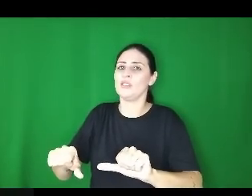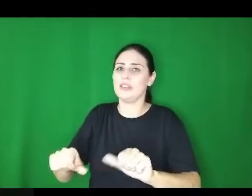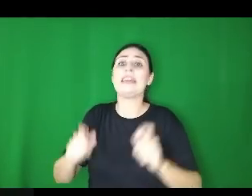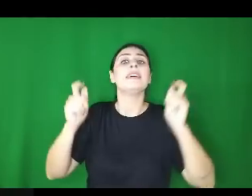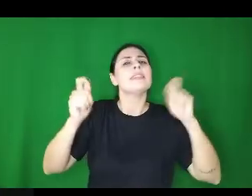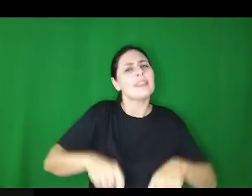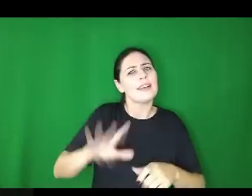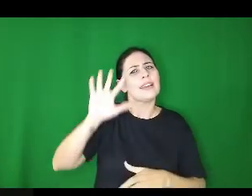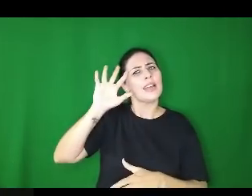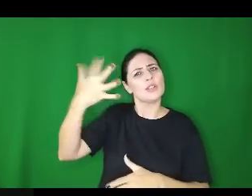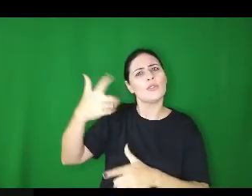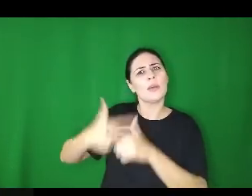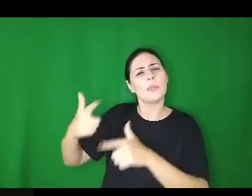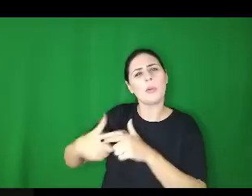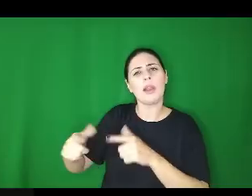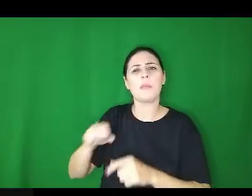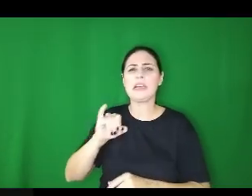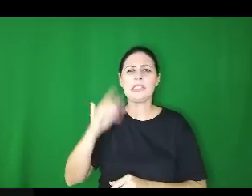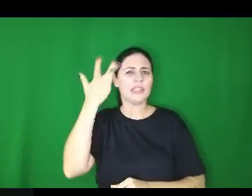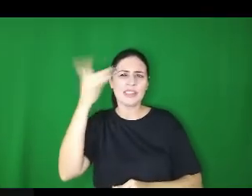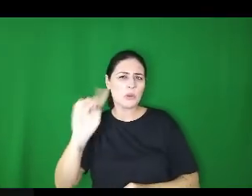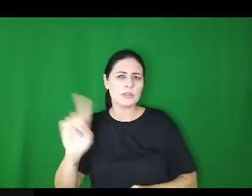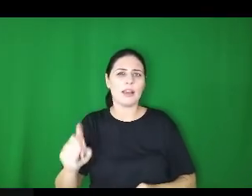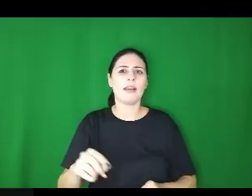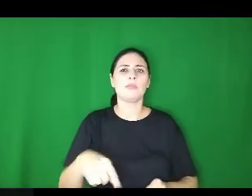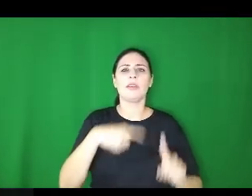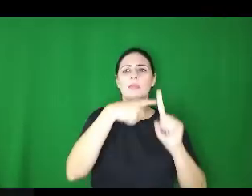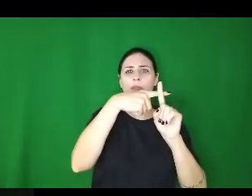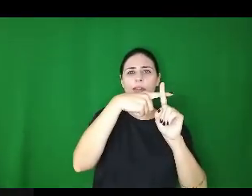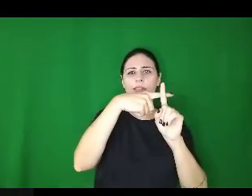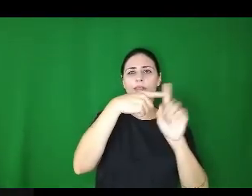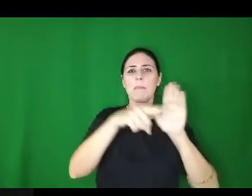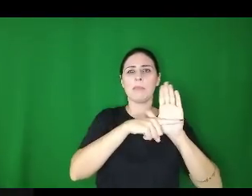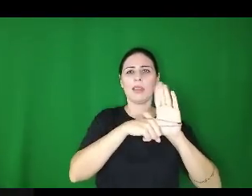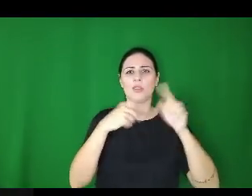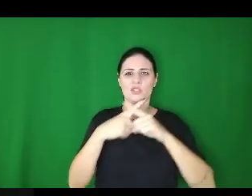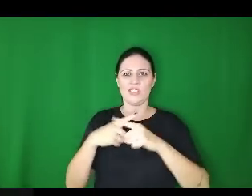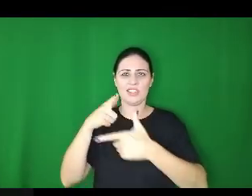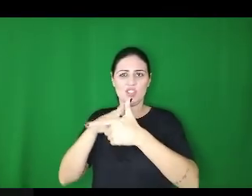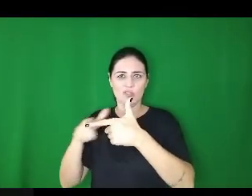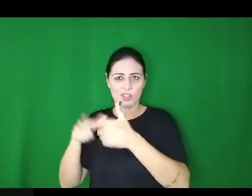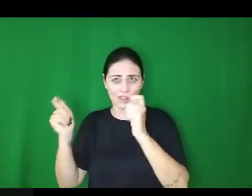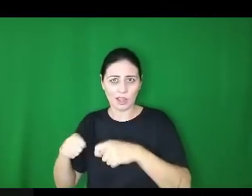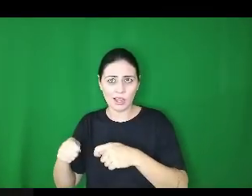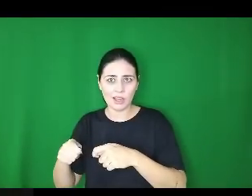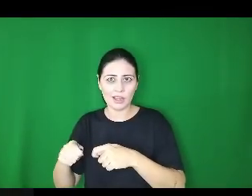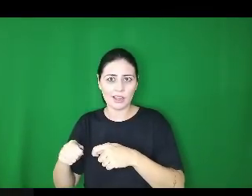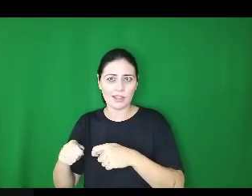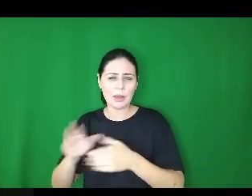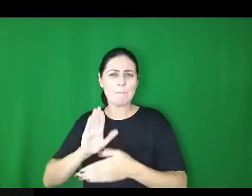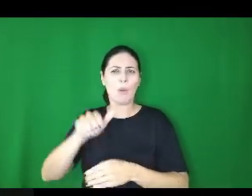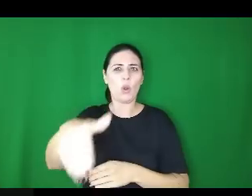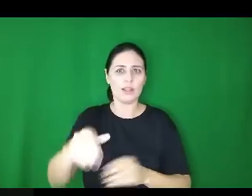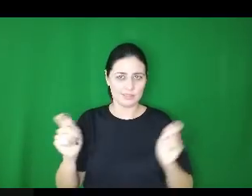ter conceito de números, dá para trabalhar conceito de capacidade, medidas de capacidade, comprimento, massa, sem ter o